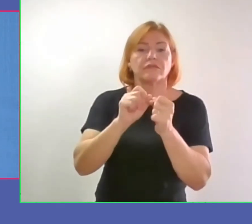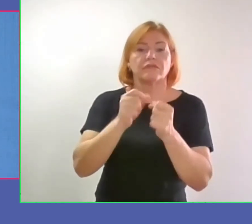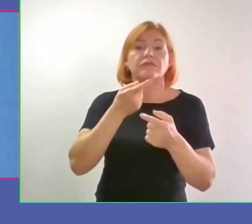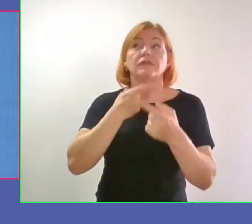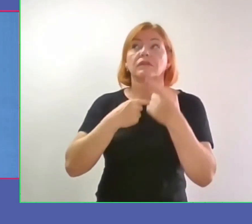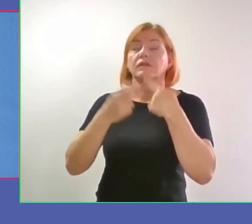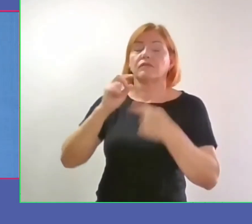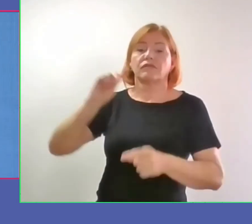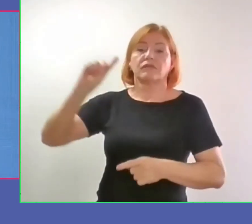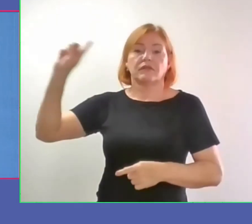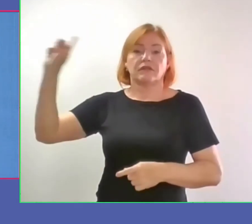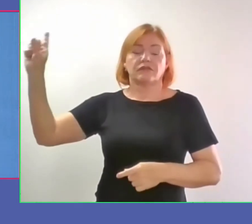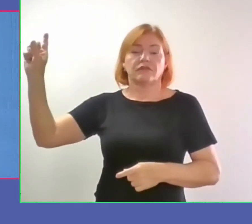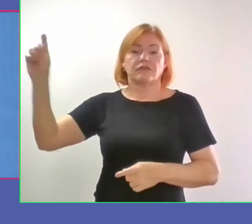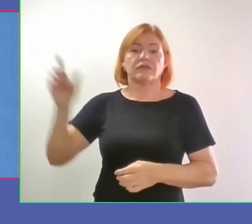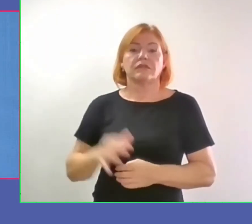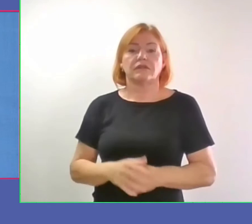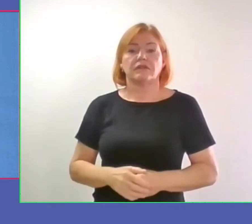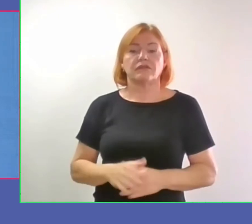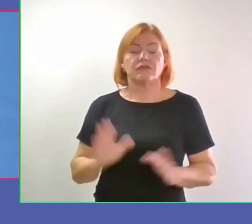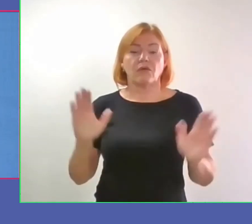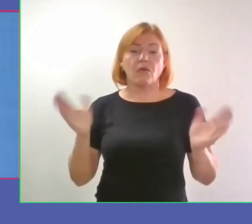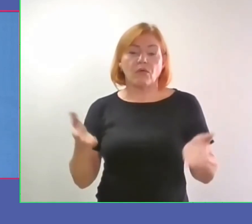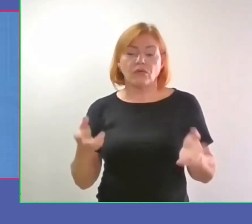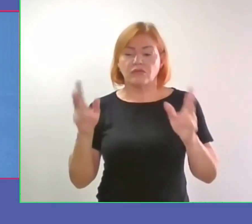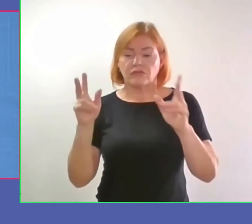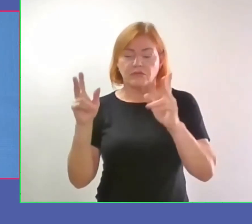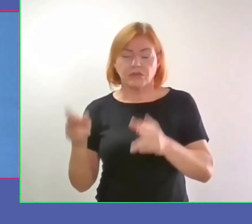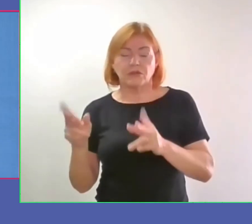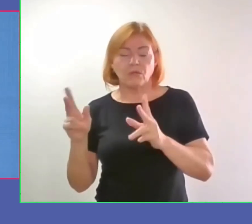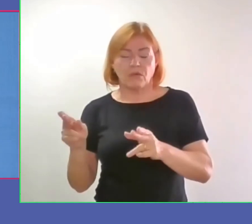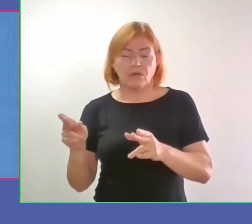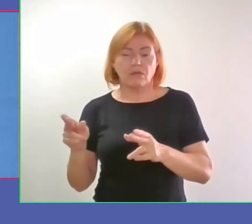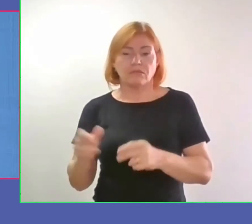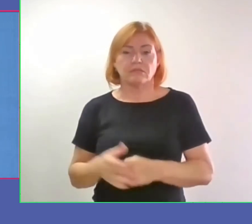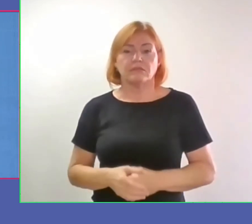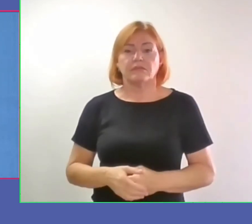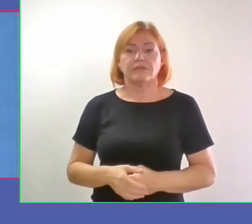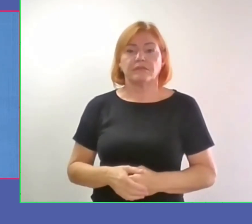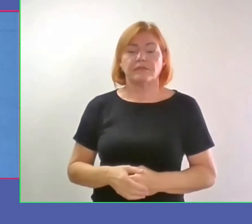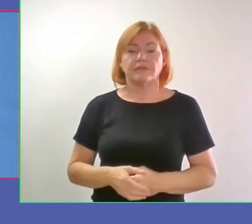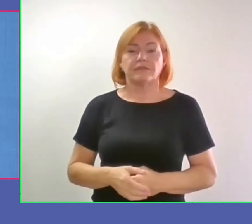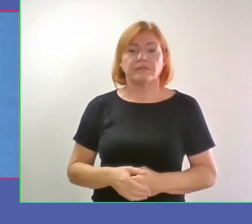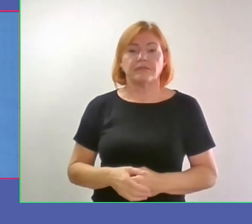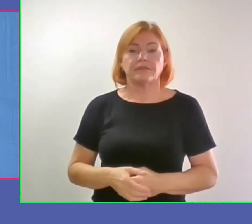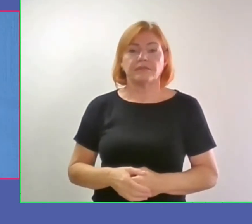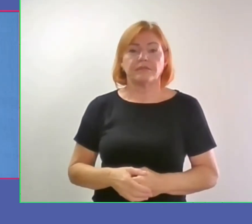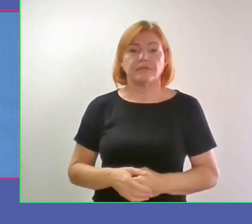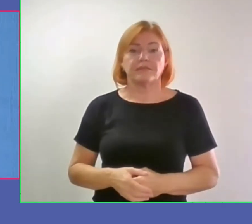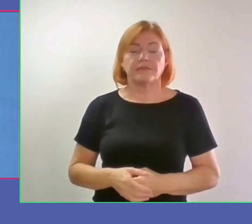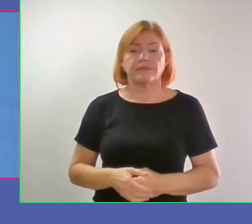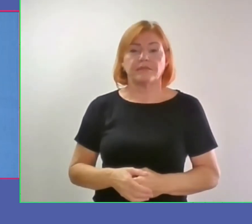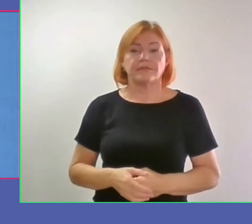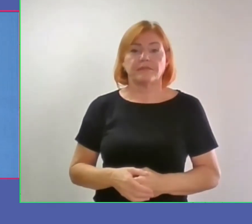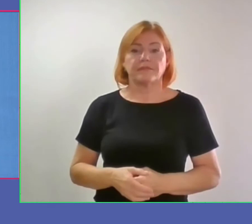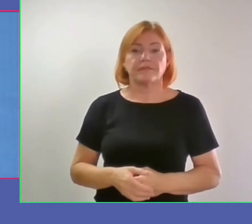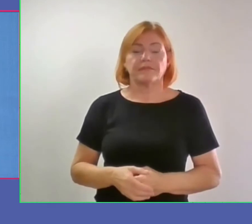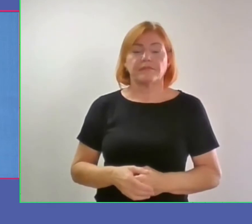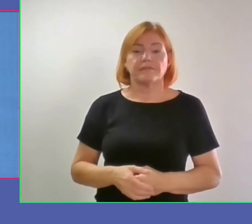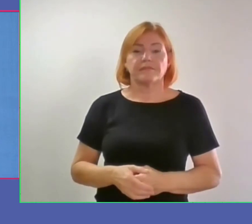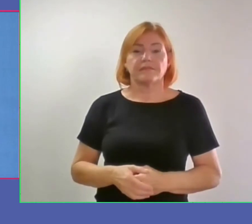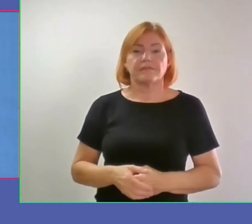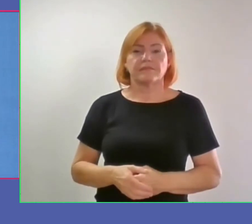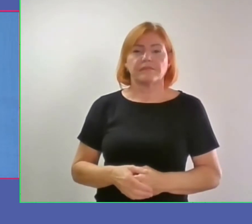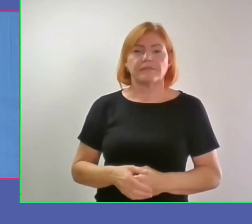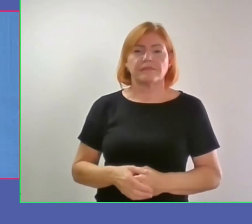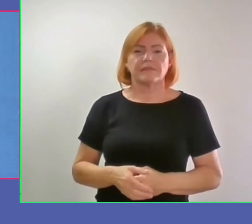hoje é a mesma coisa. Hoje, irmãos, não pense que o Senhor, Ele vai ser complacente com isso, com aquilo.